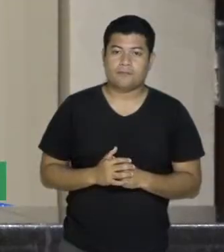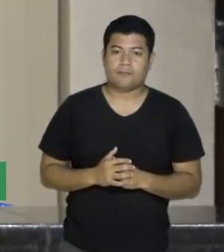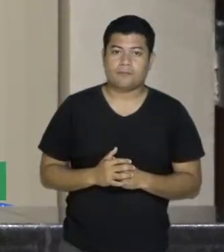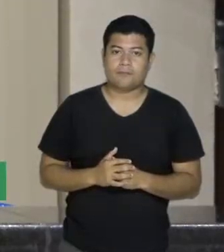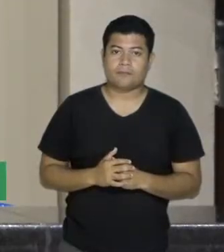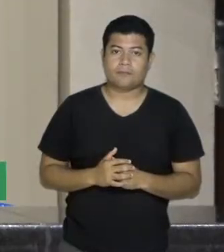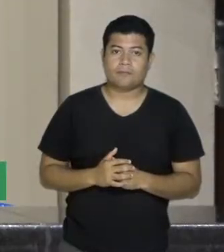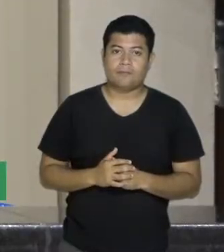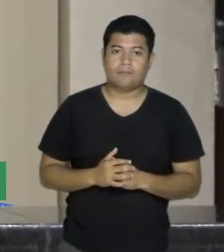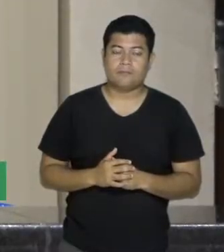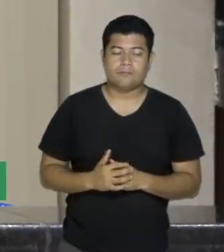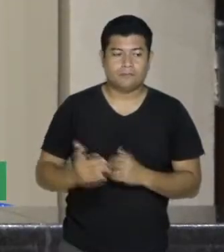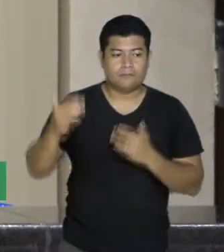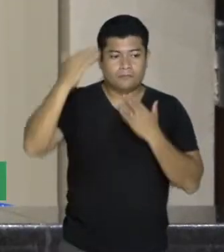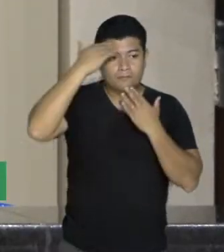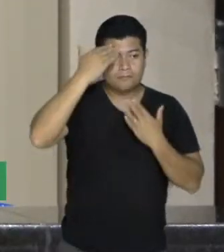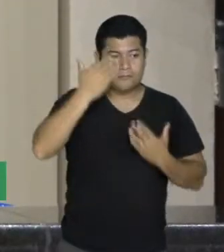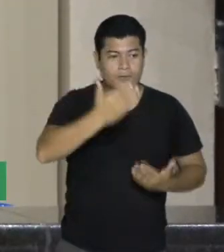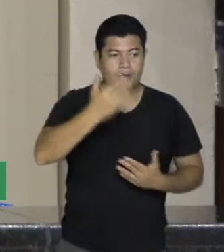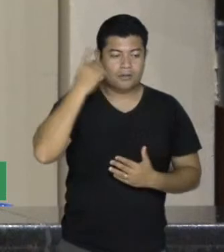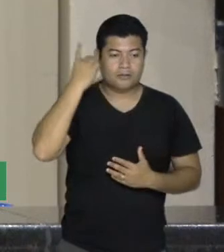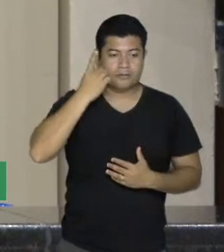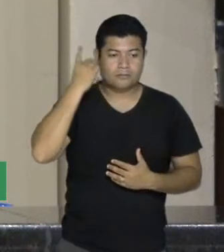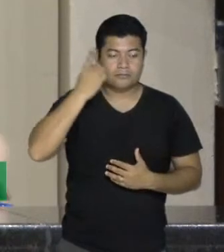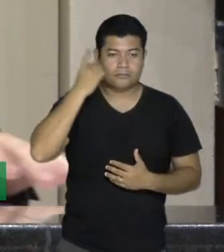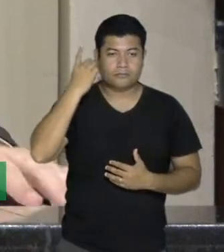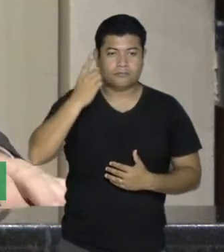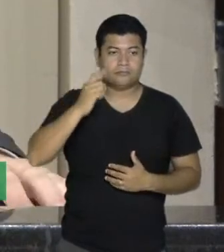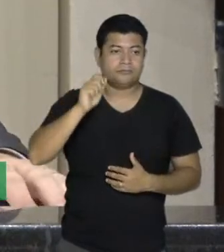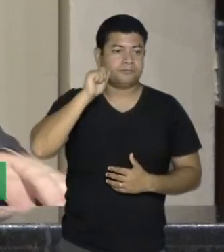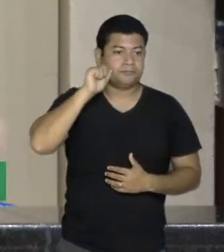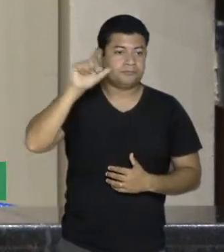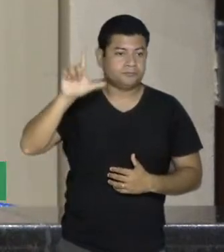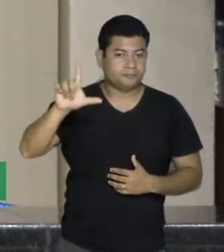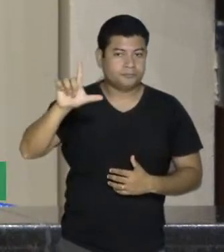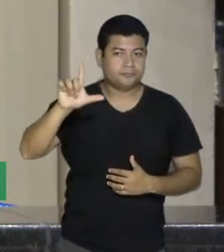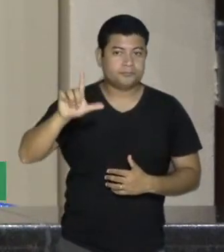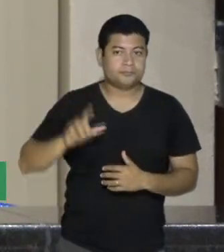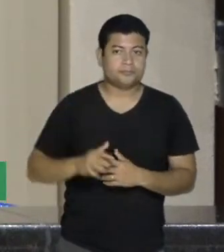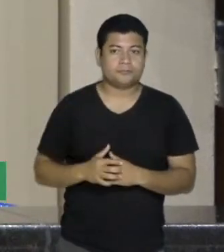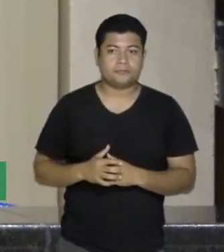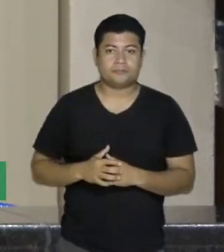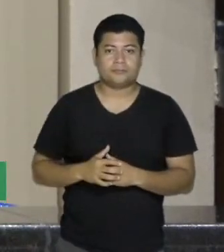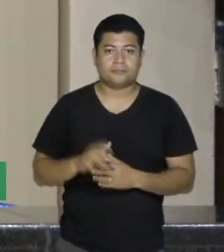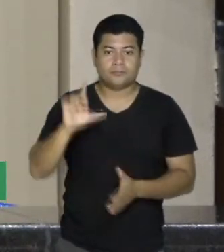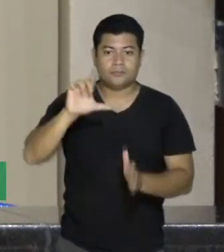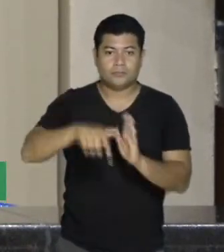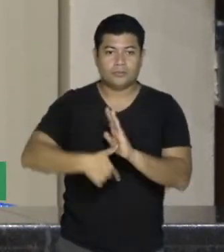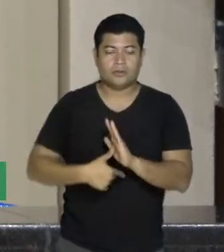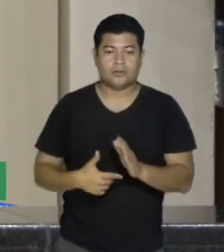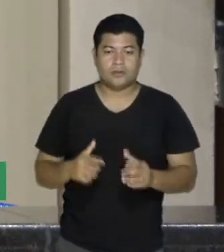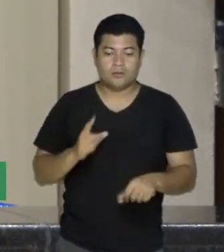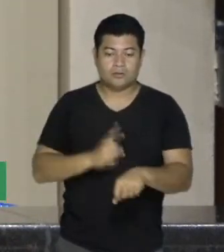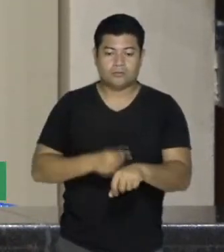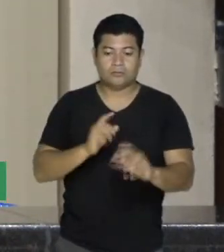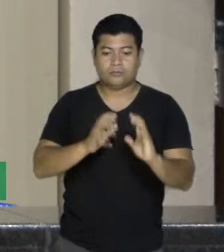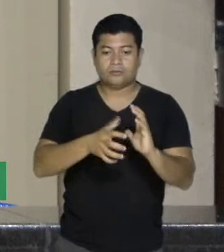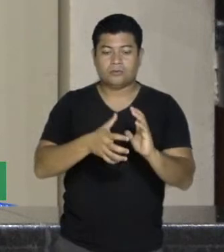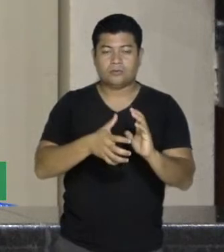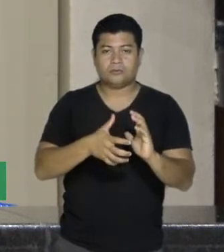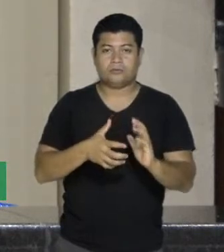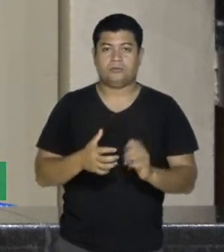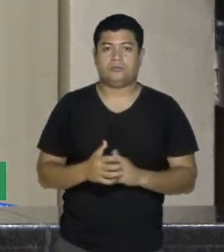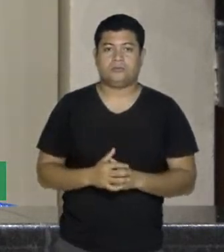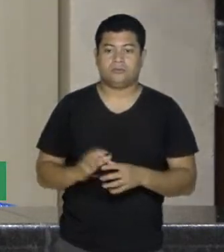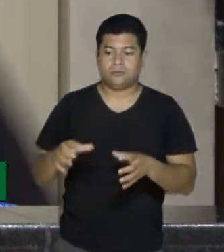obrigado deputado antídio próximo horário pertence ao